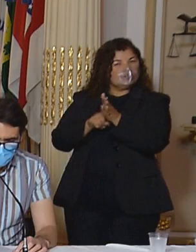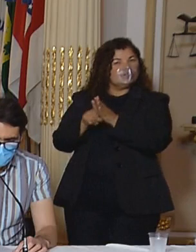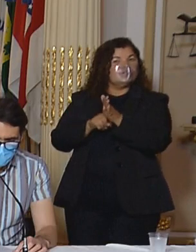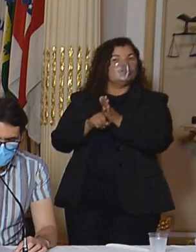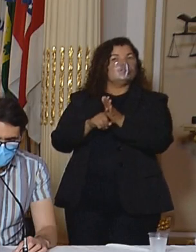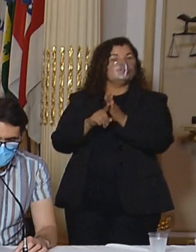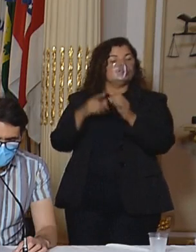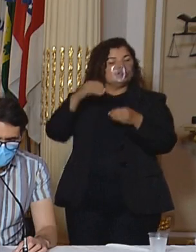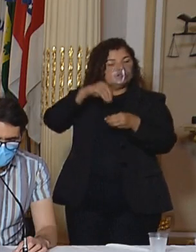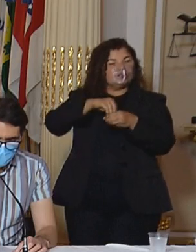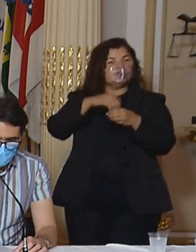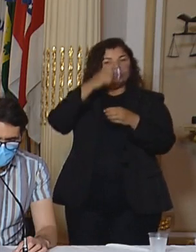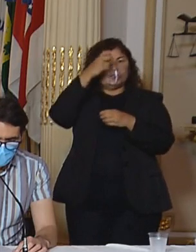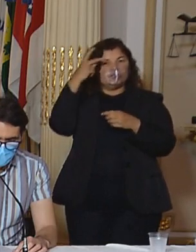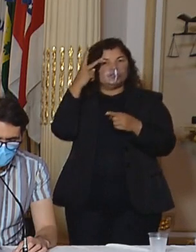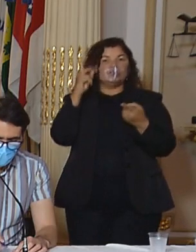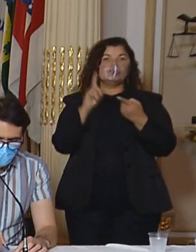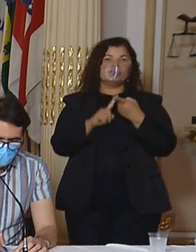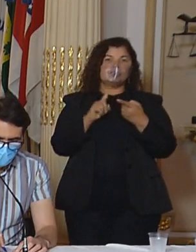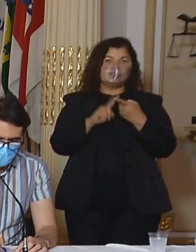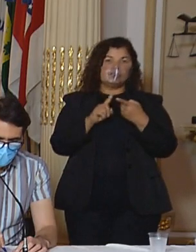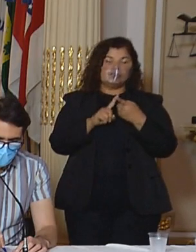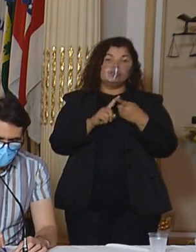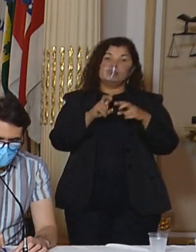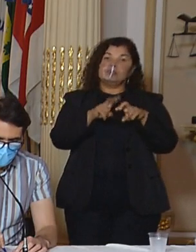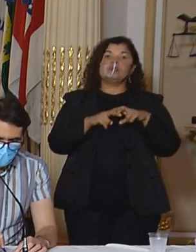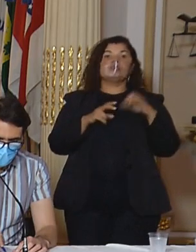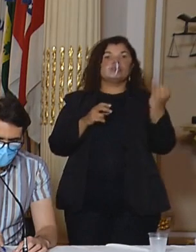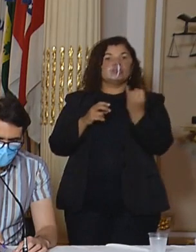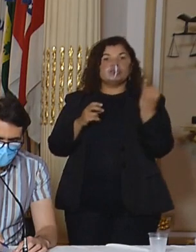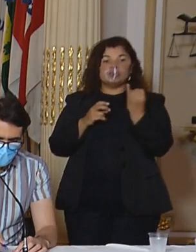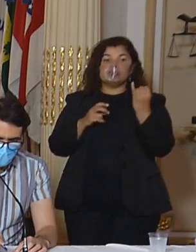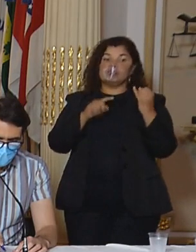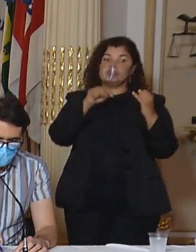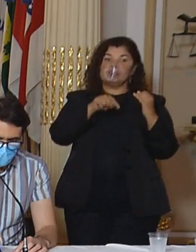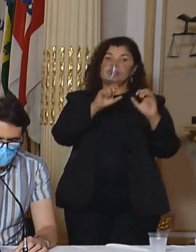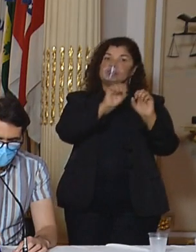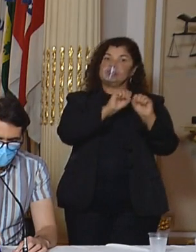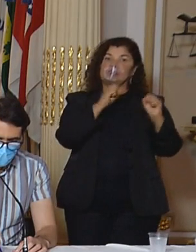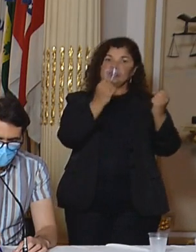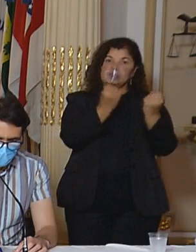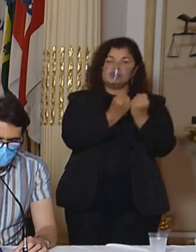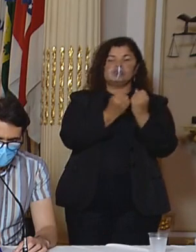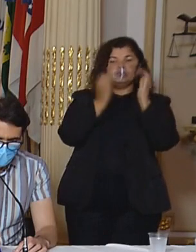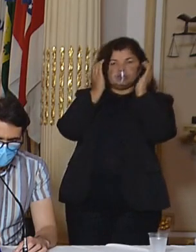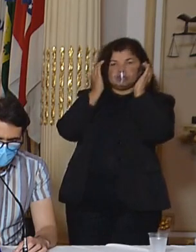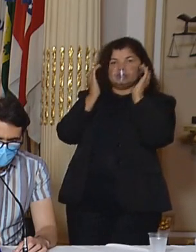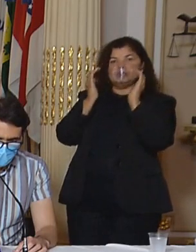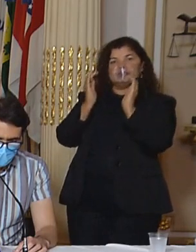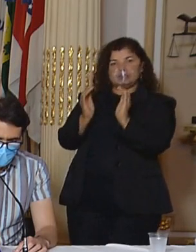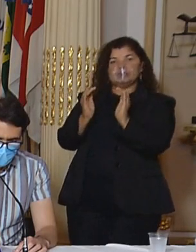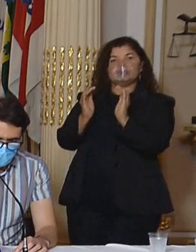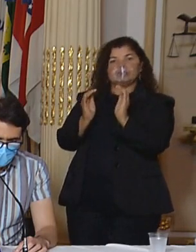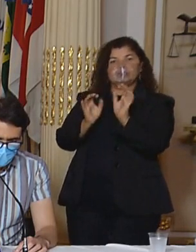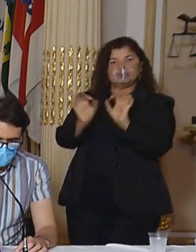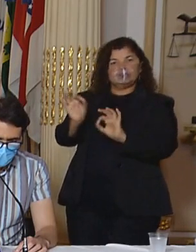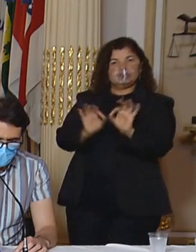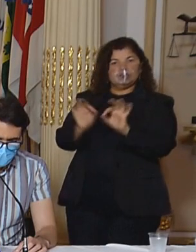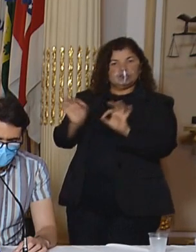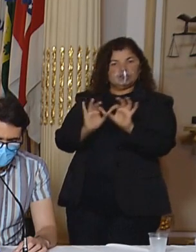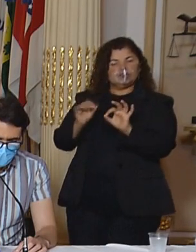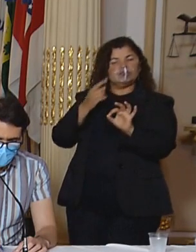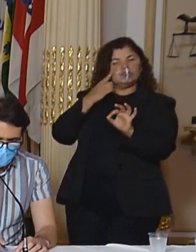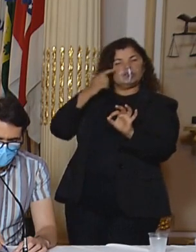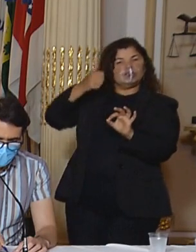âmbito da Prefeitura, e é importante que a gente possa, enquanto sociedade, segui-lo à risca e sempre